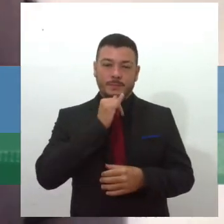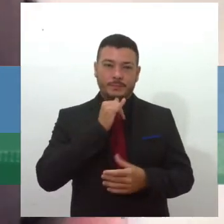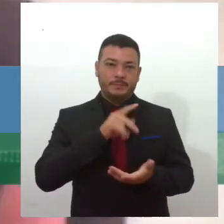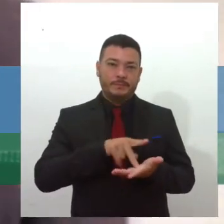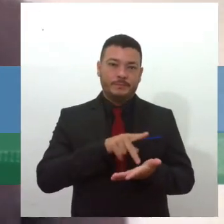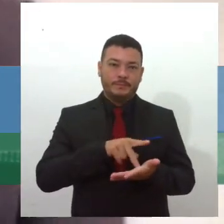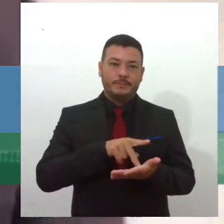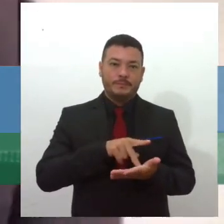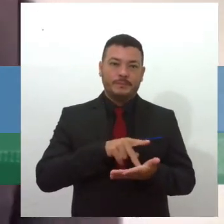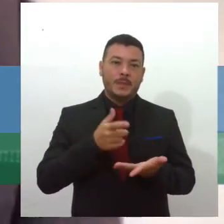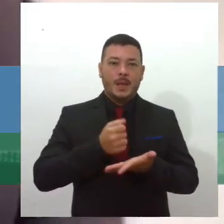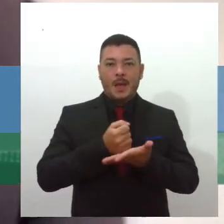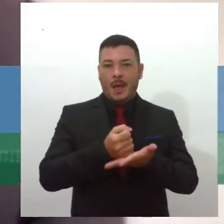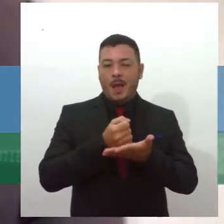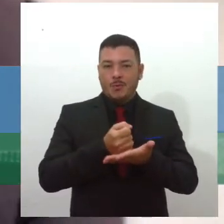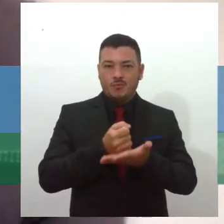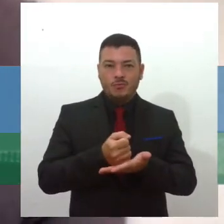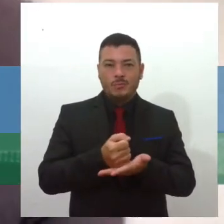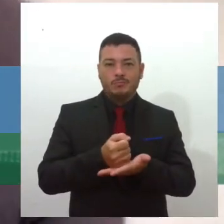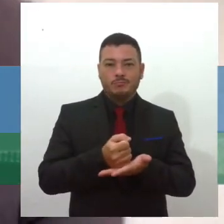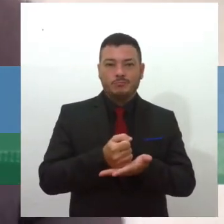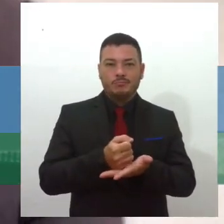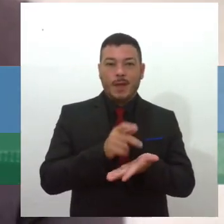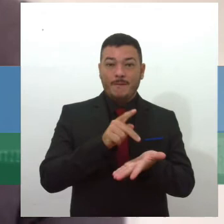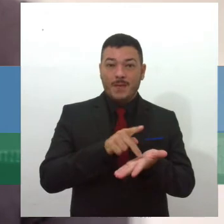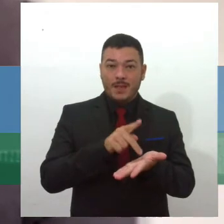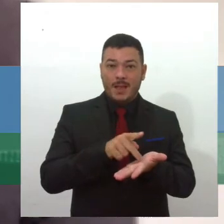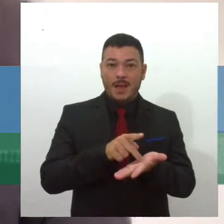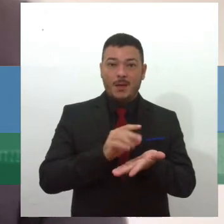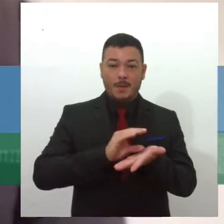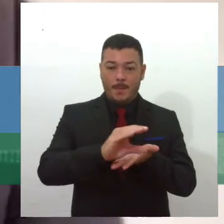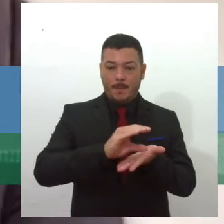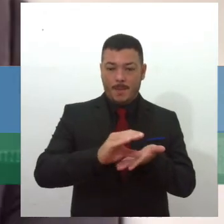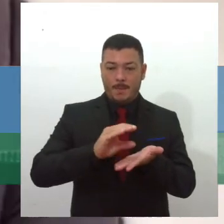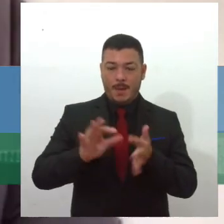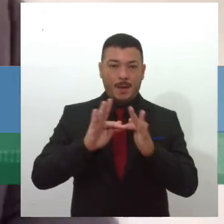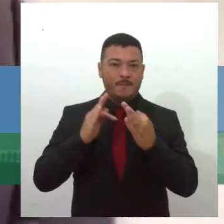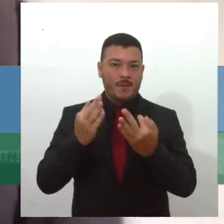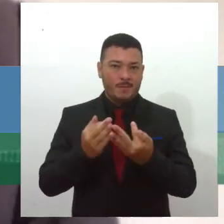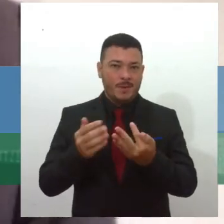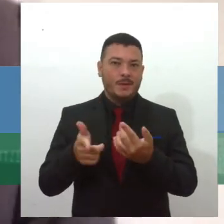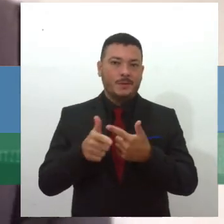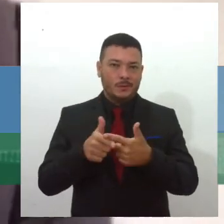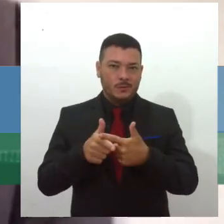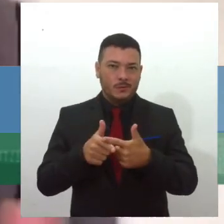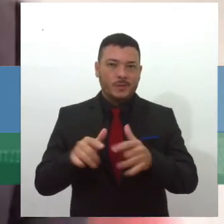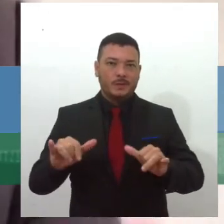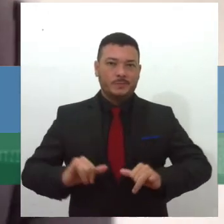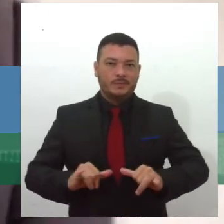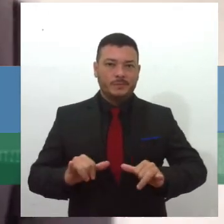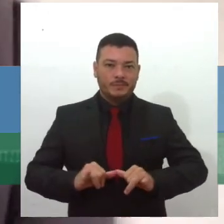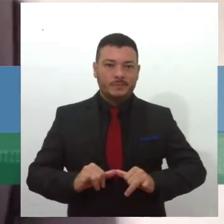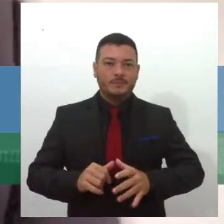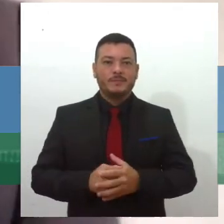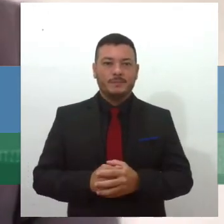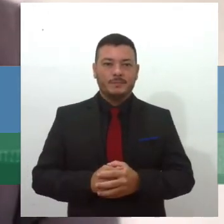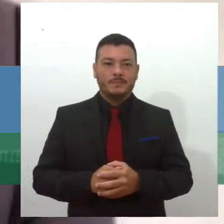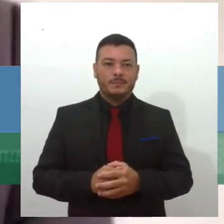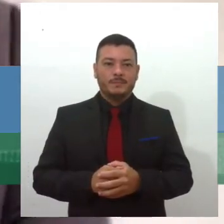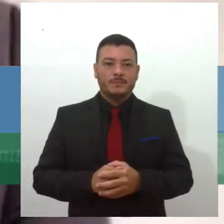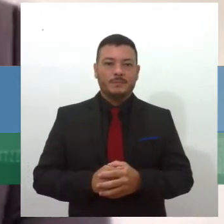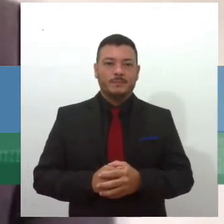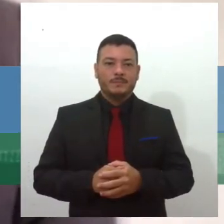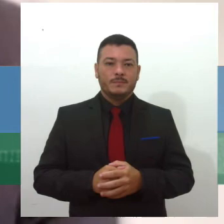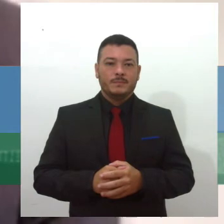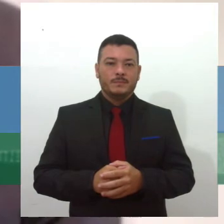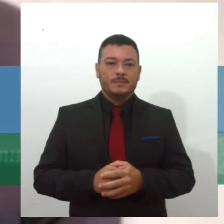Realmente ajudar de forma real e financeira cada família que está passando por isso, porque não basta